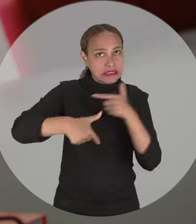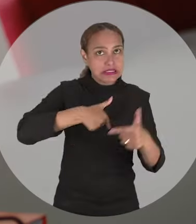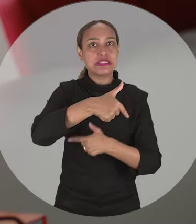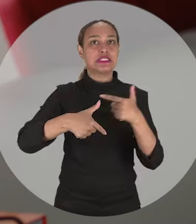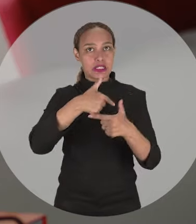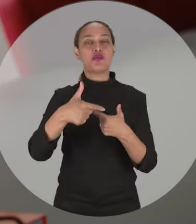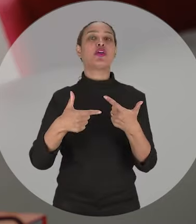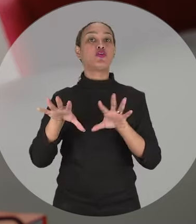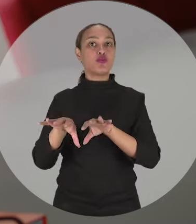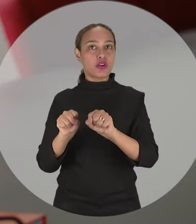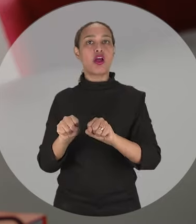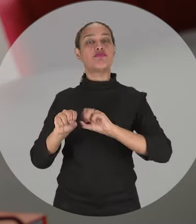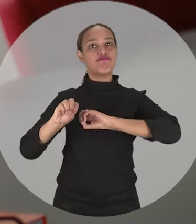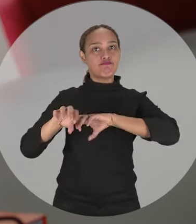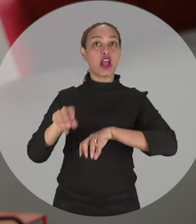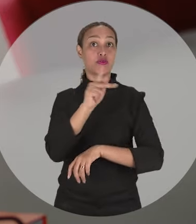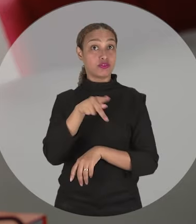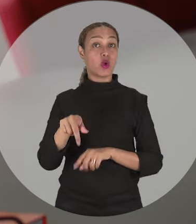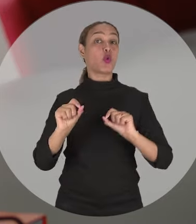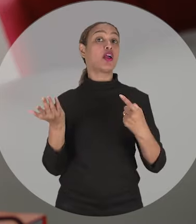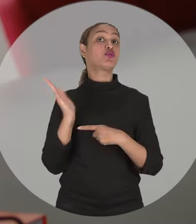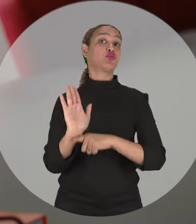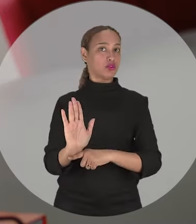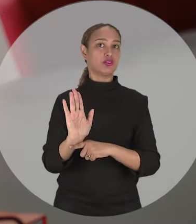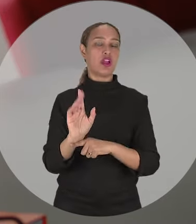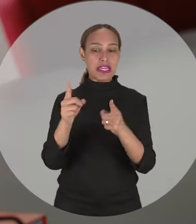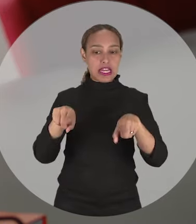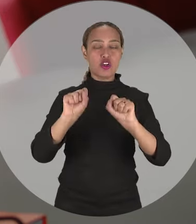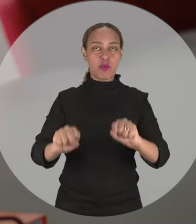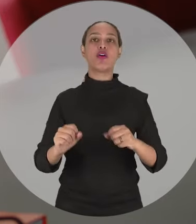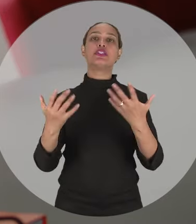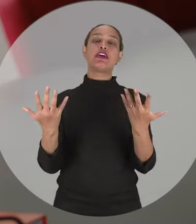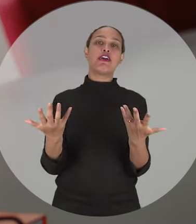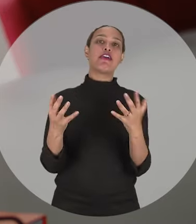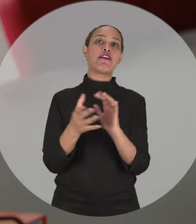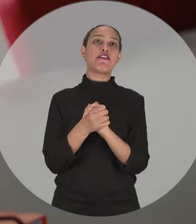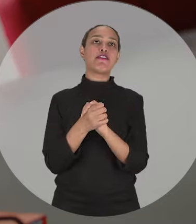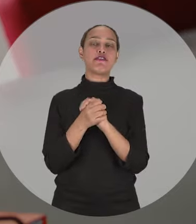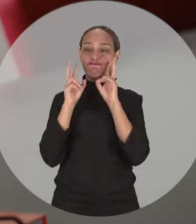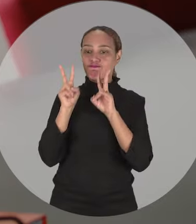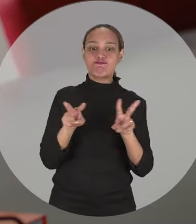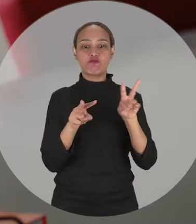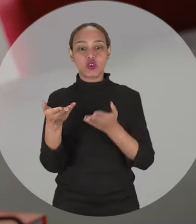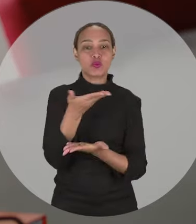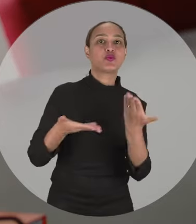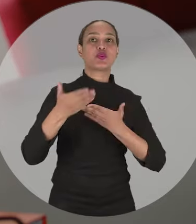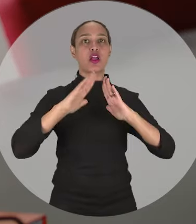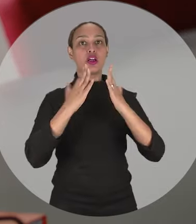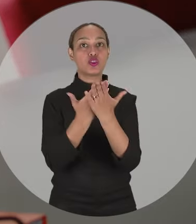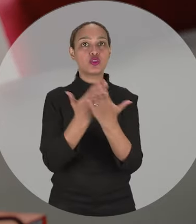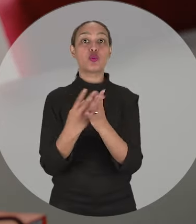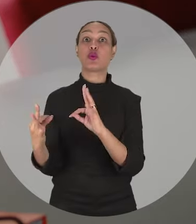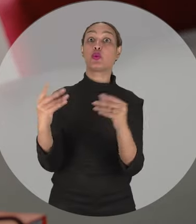de formação de educadores é ajudá-los a olhar para o convívio escolar, né, para aquilo